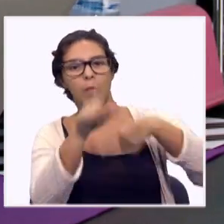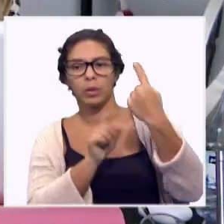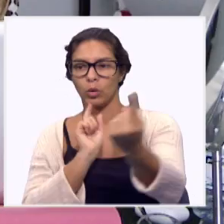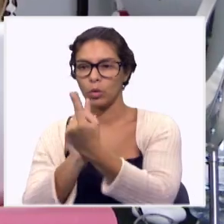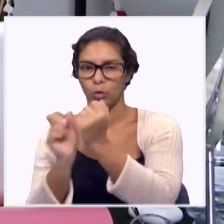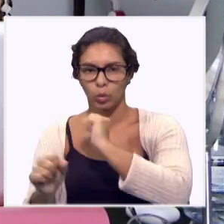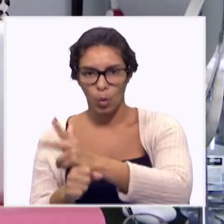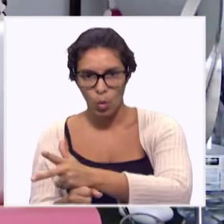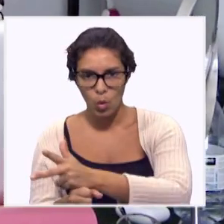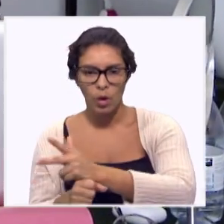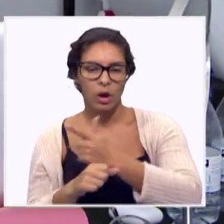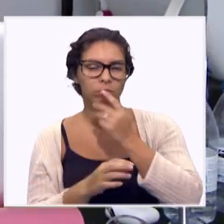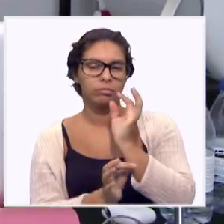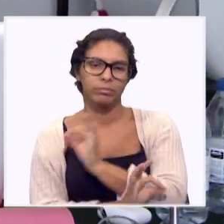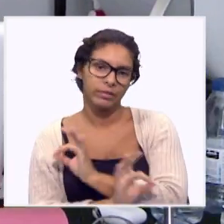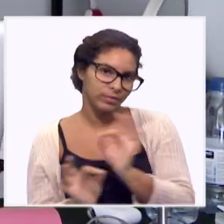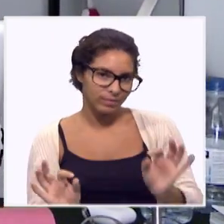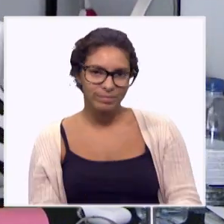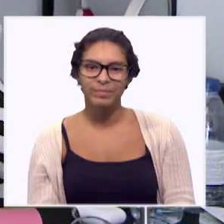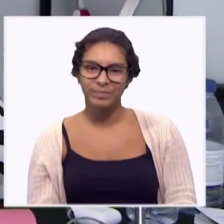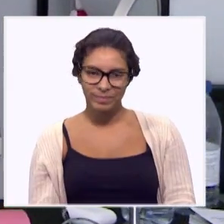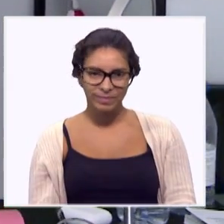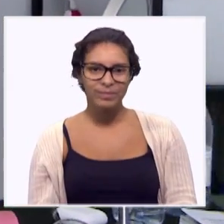com outro, isso é ótimo.